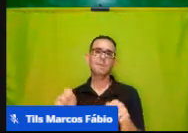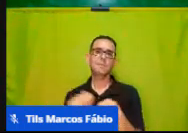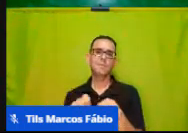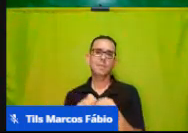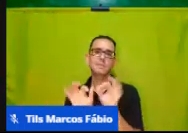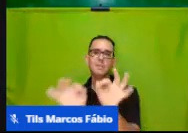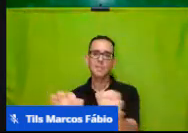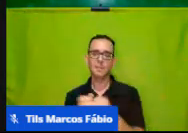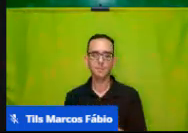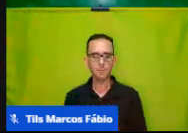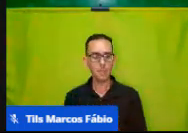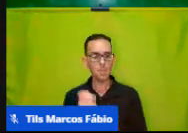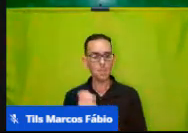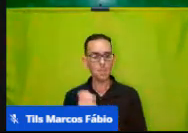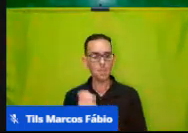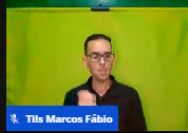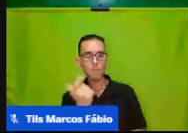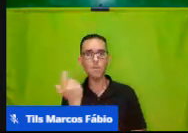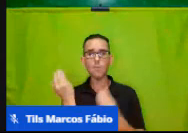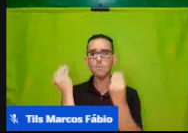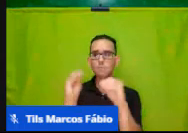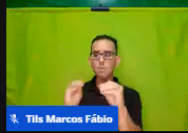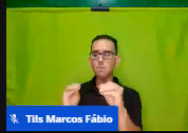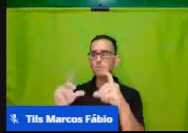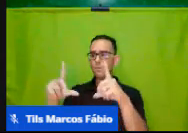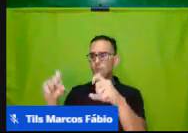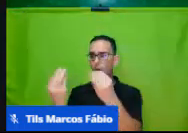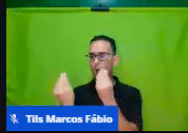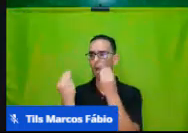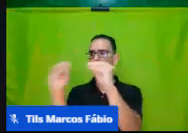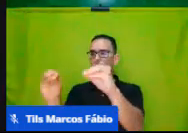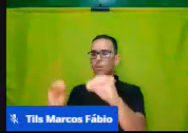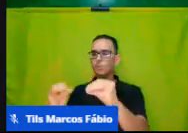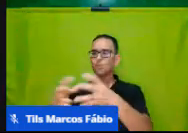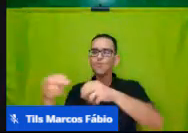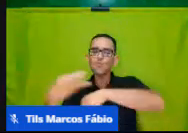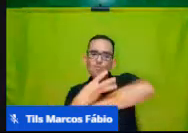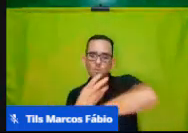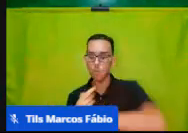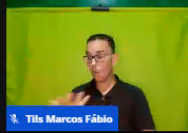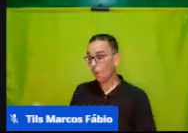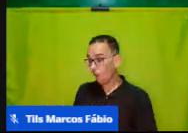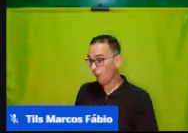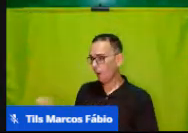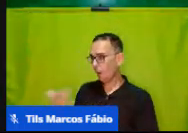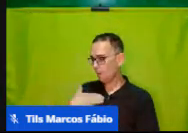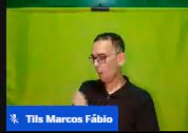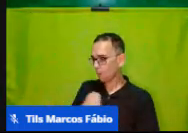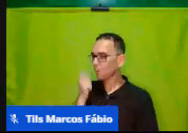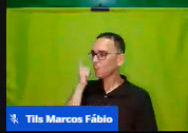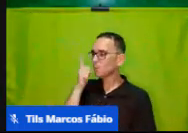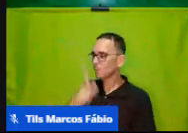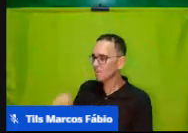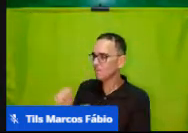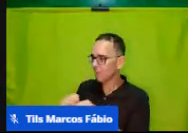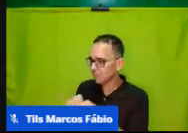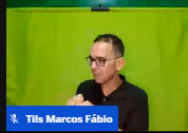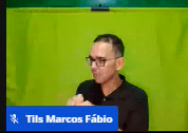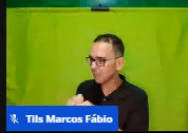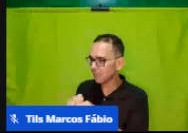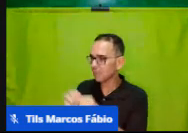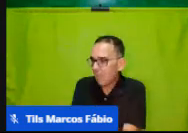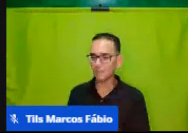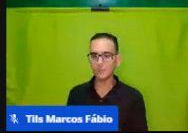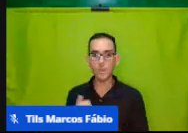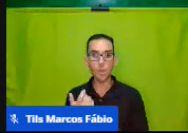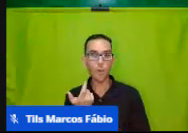aí a professora e o professor postaram lá no grupo, né? Que, professor, meu aluno conseguiu fazer, tá conseguindo fazer. Outro